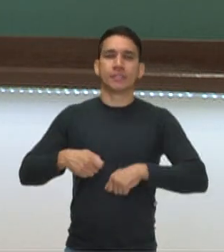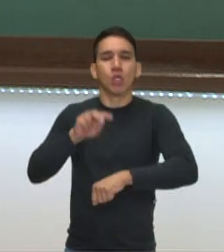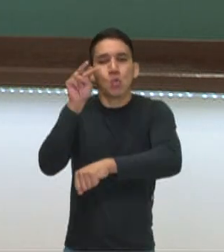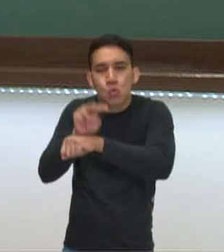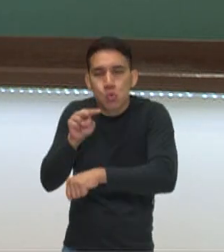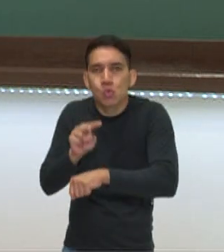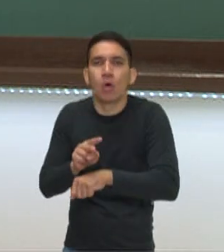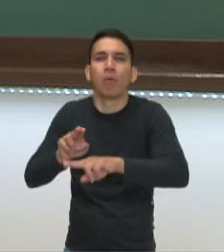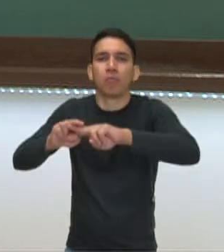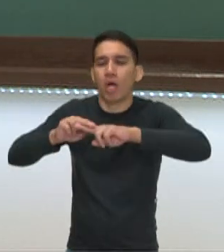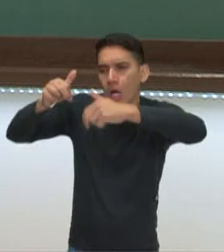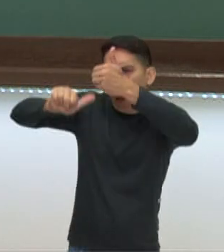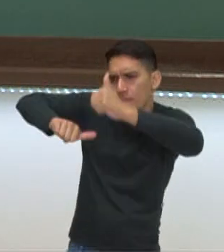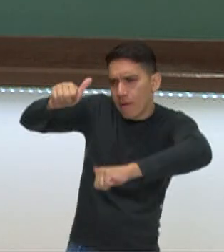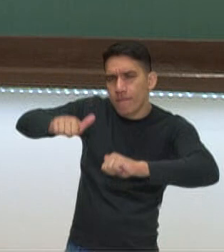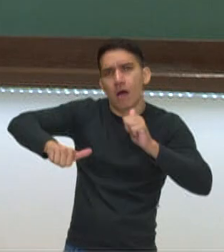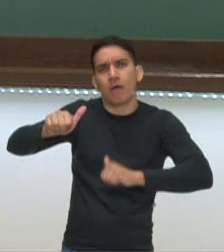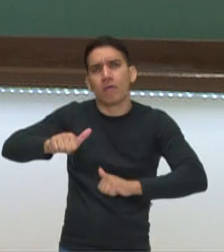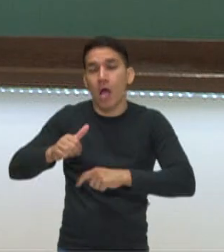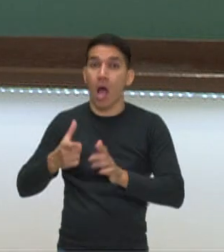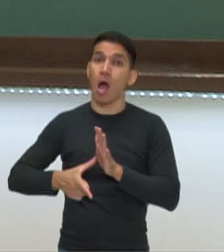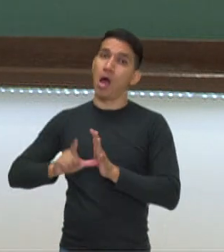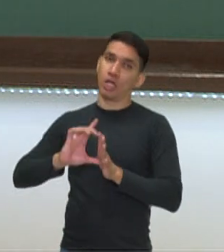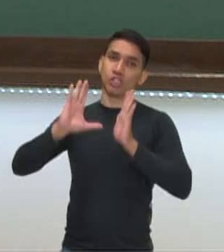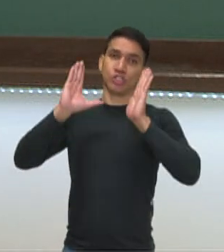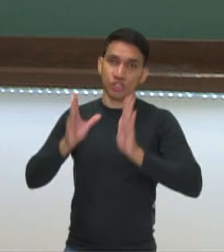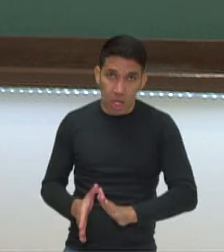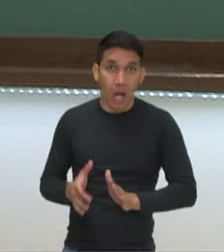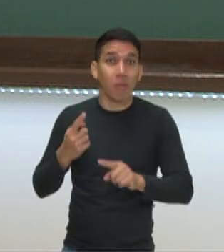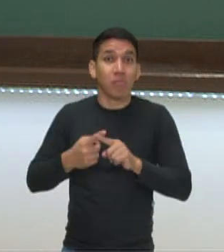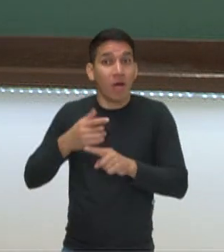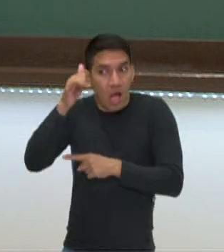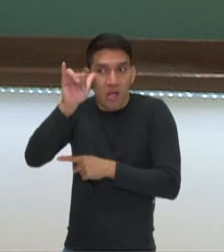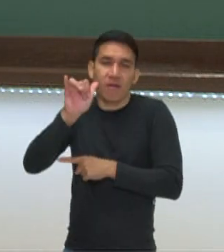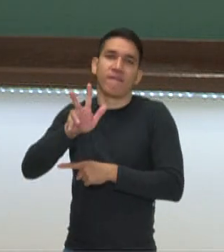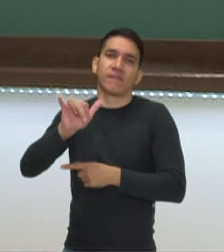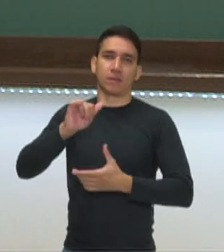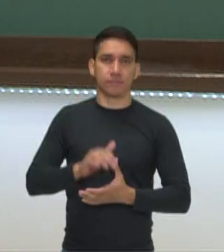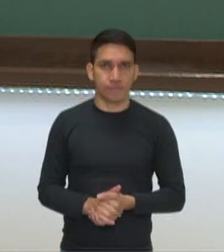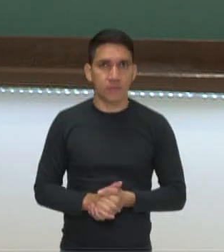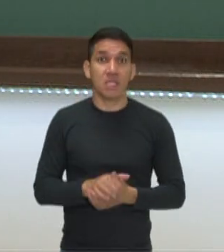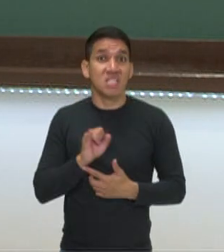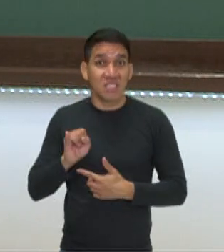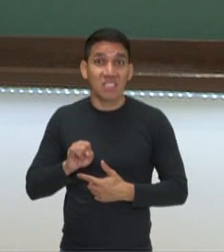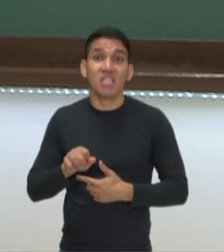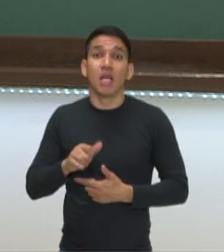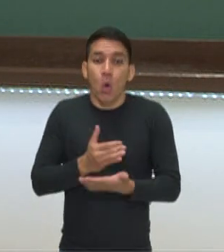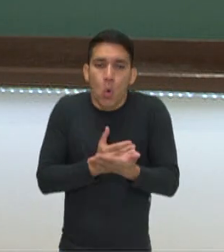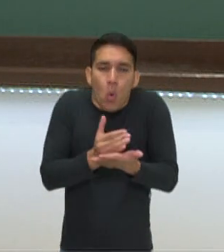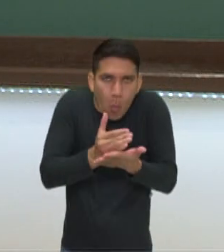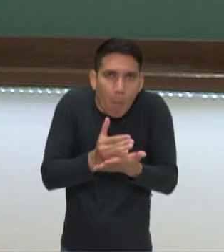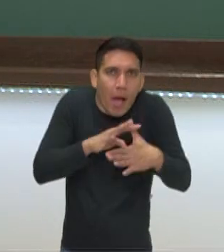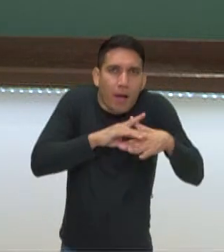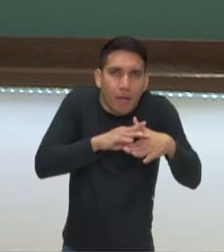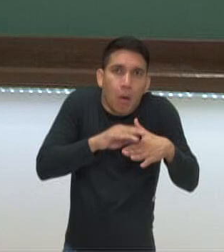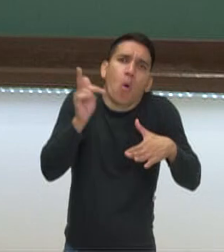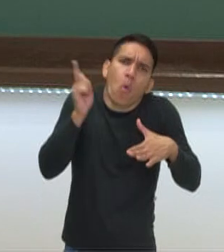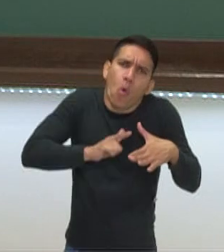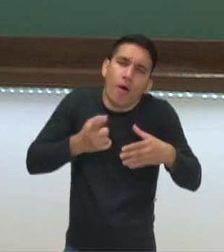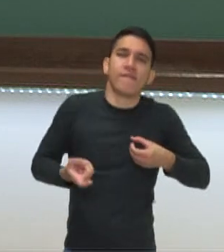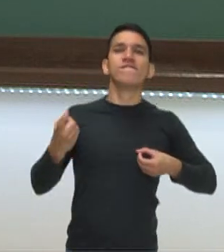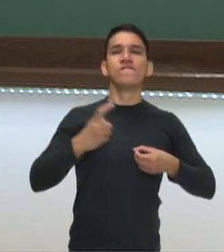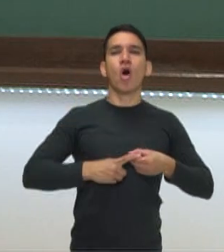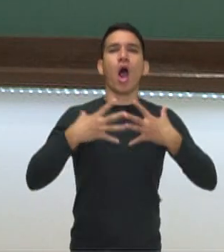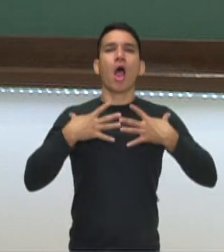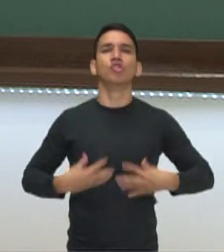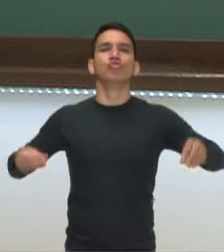O diagnóstico deve ser feito precocemente e se pegar a doença no início, é possível